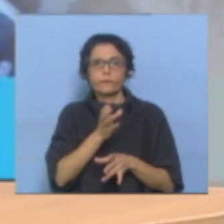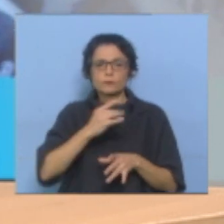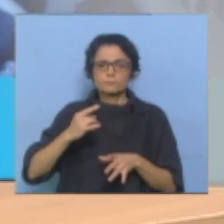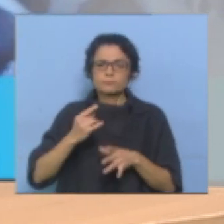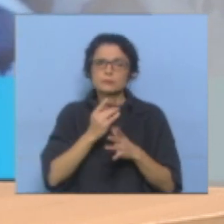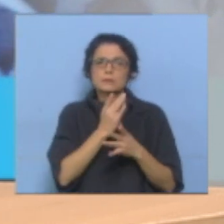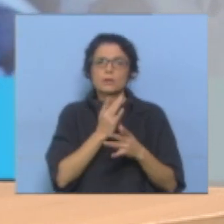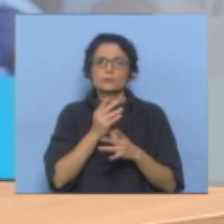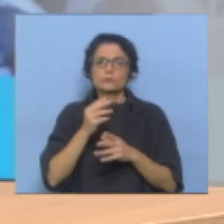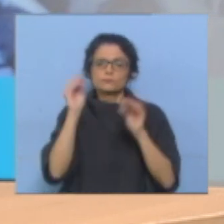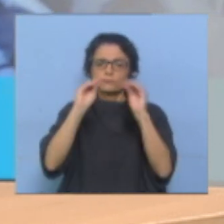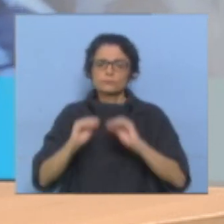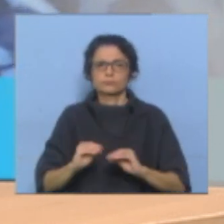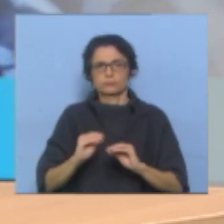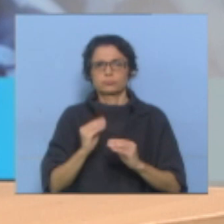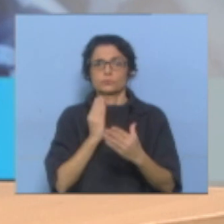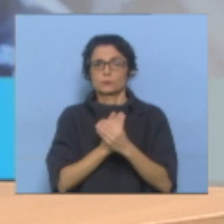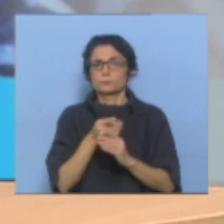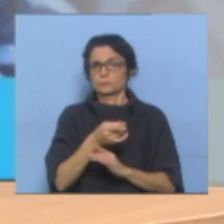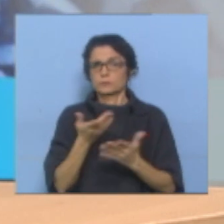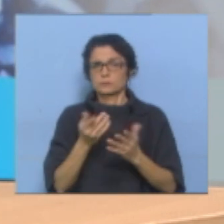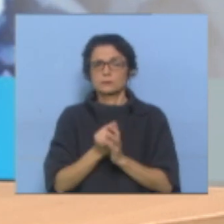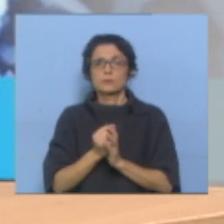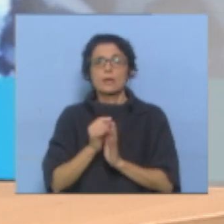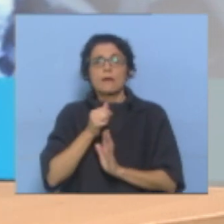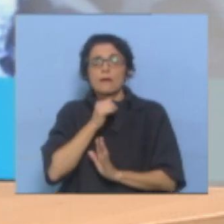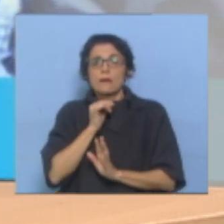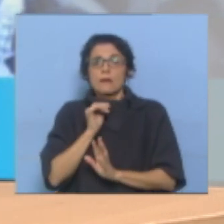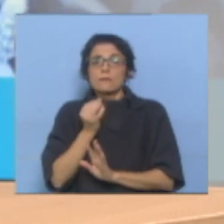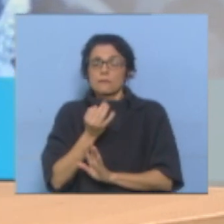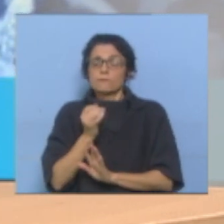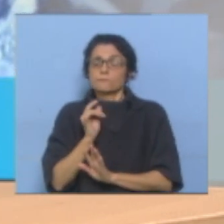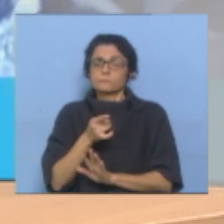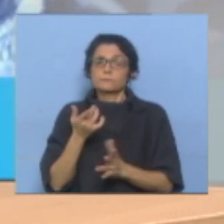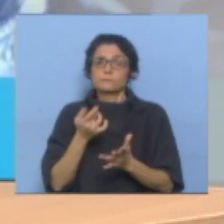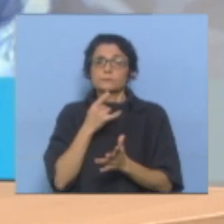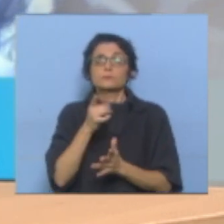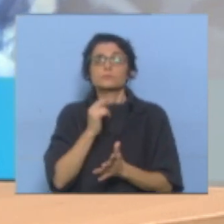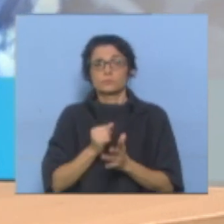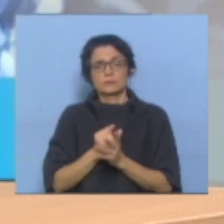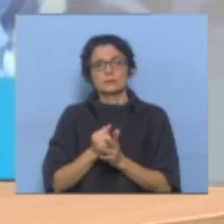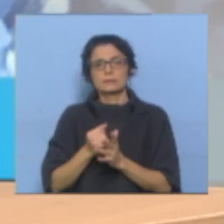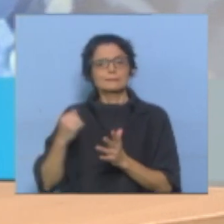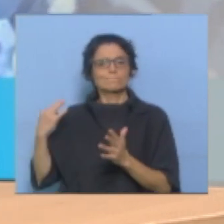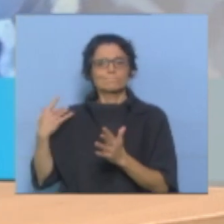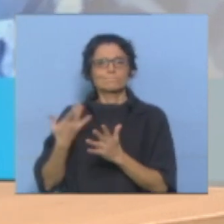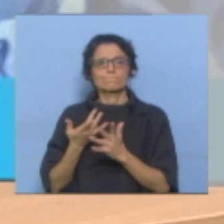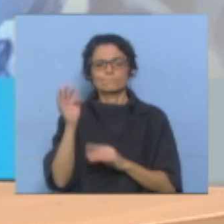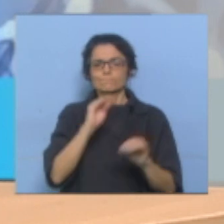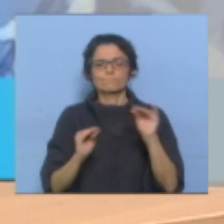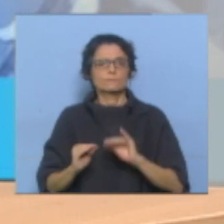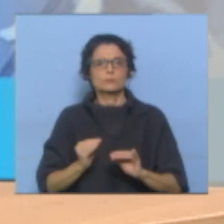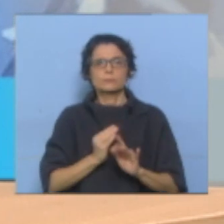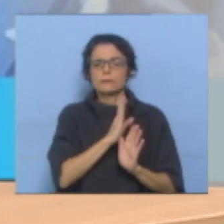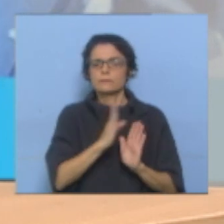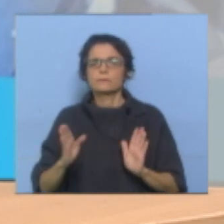é que, desde o início, terá sido mal conduzido. E foi mal conduzido porque,